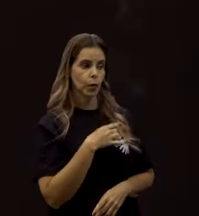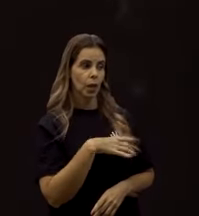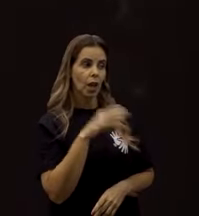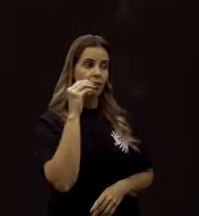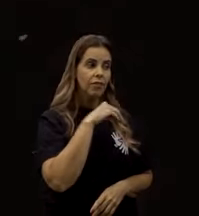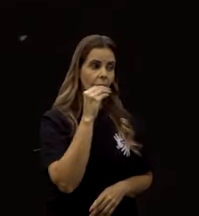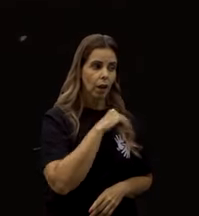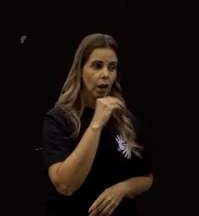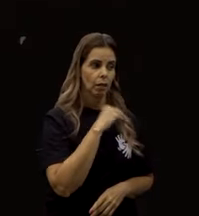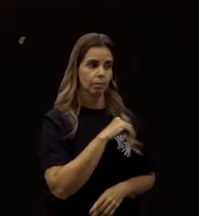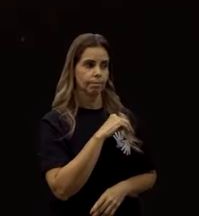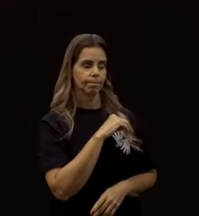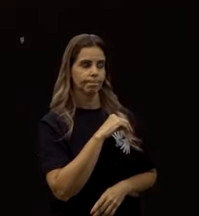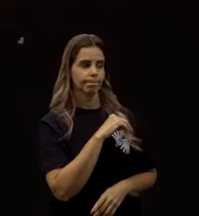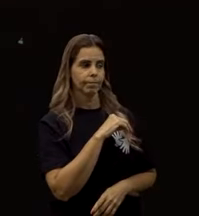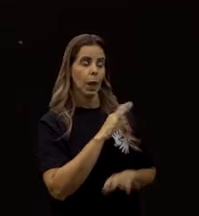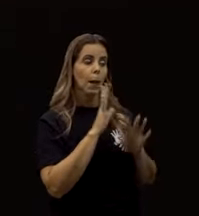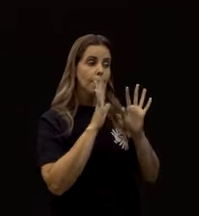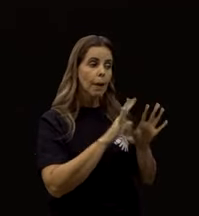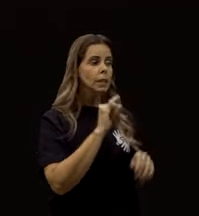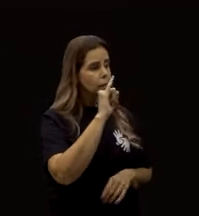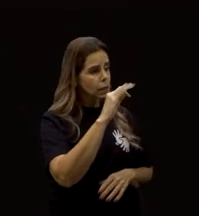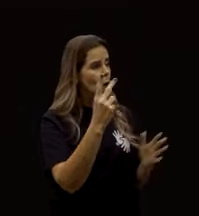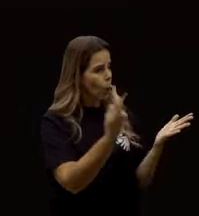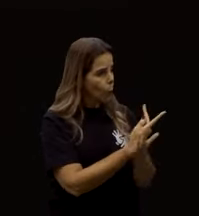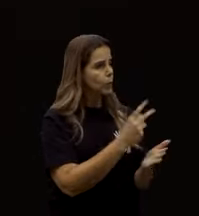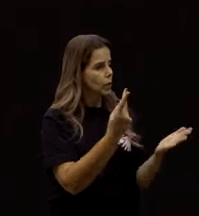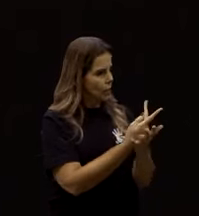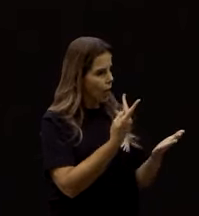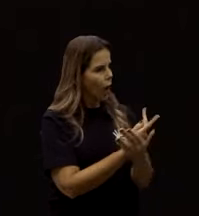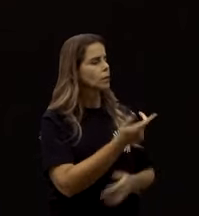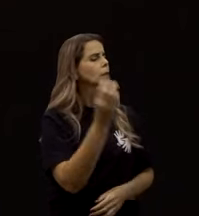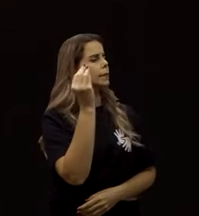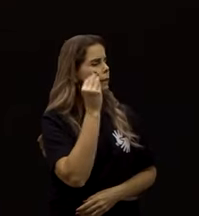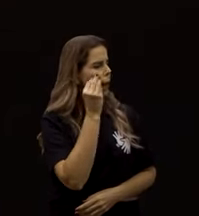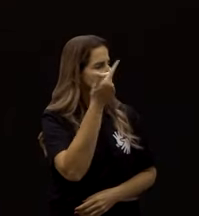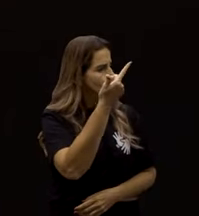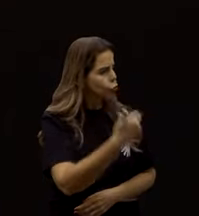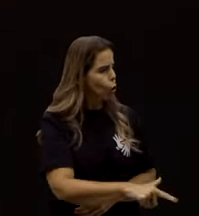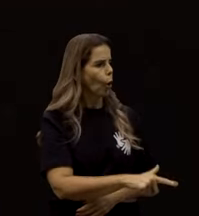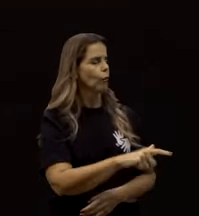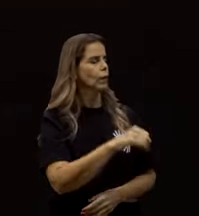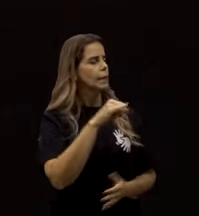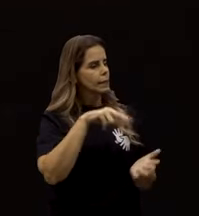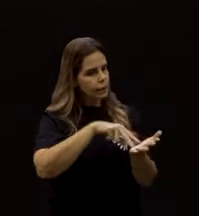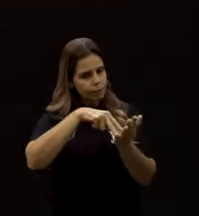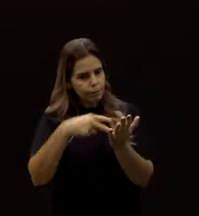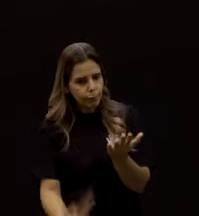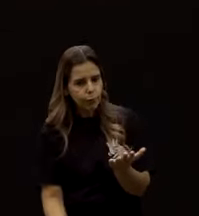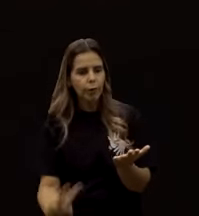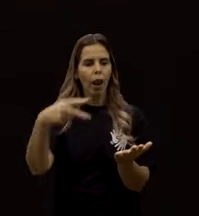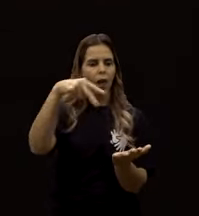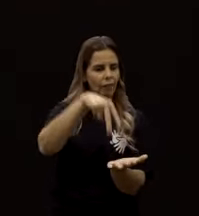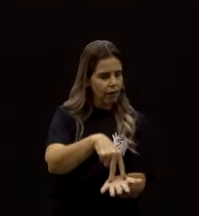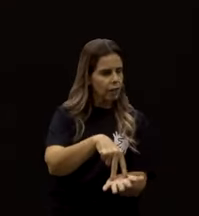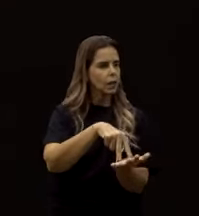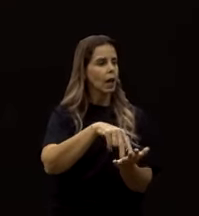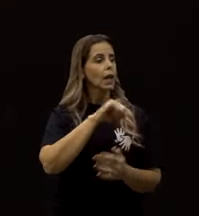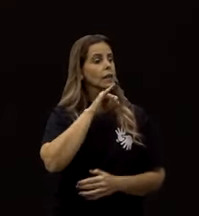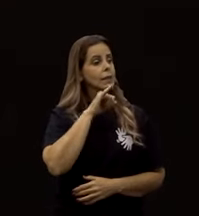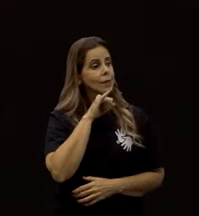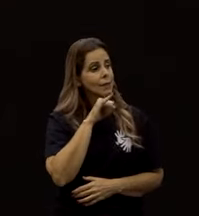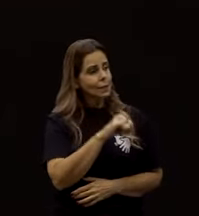fracassar mas se der errado Tenta de novo se você cair levanta e se